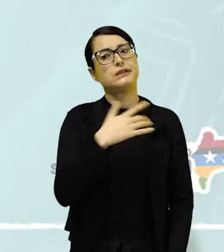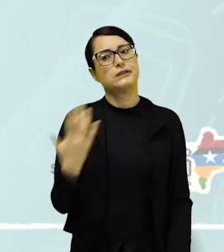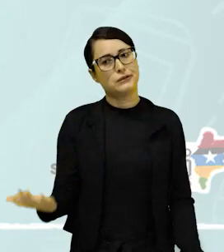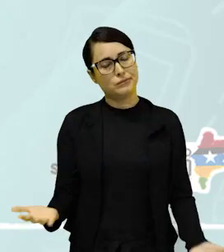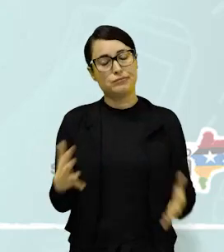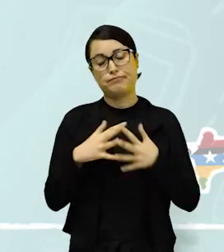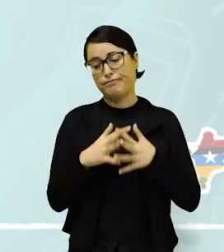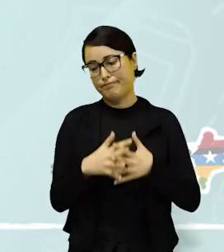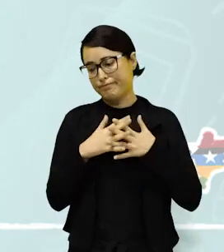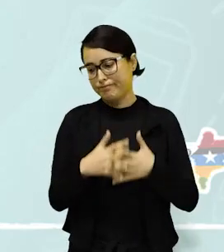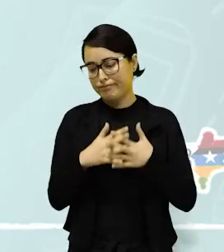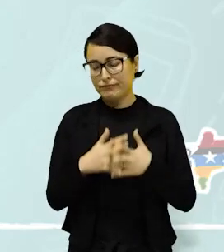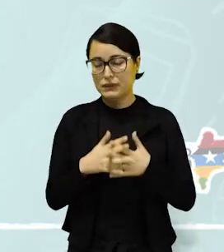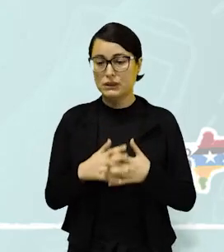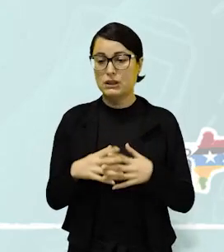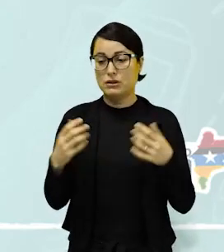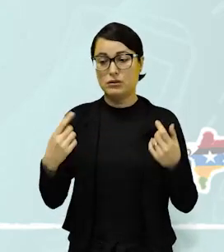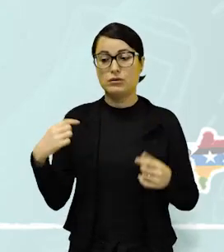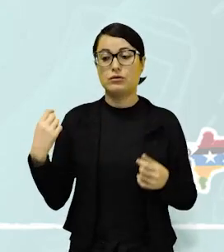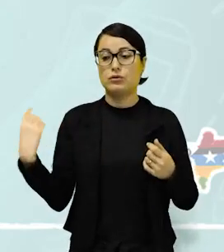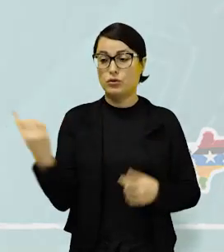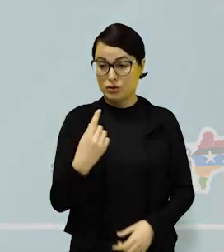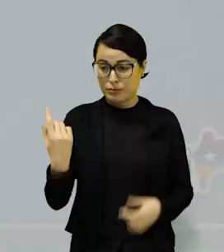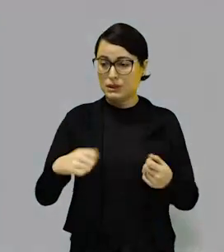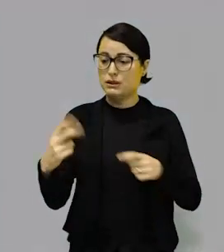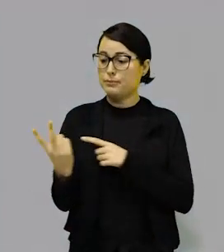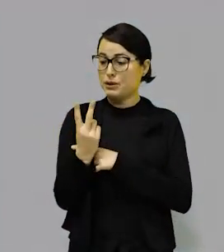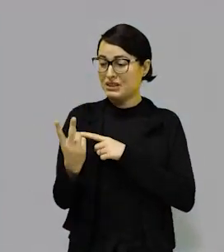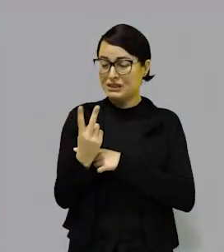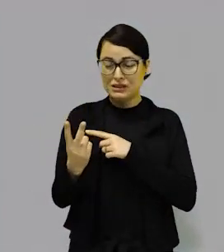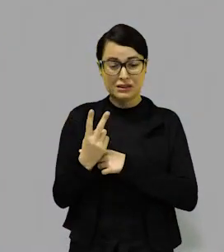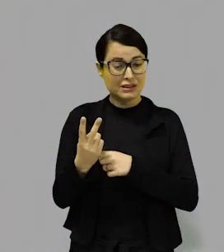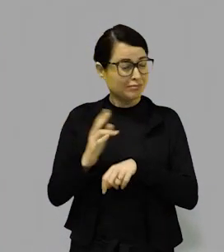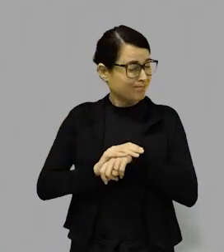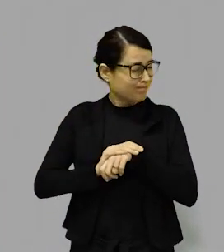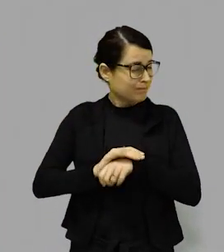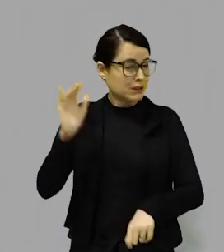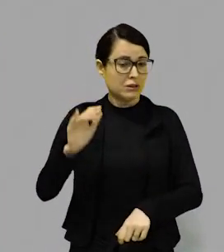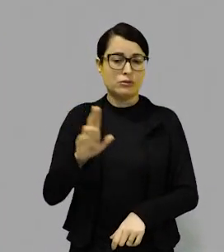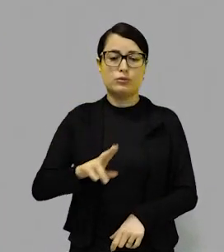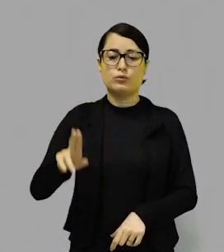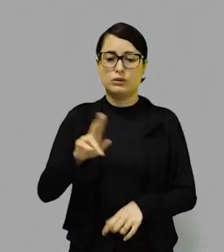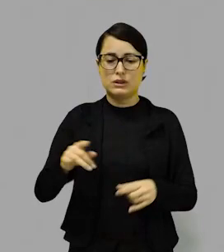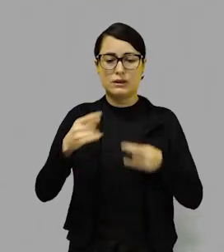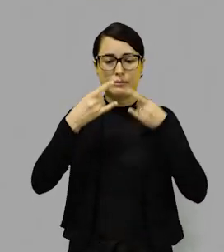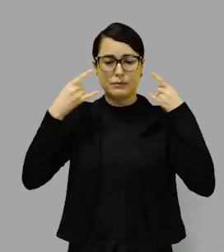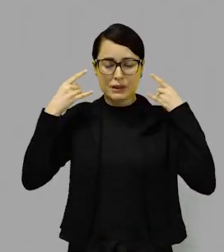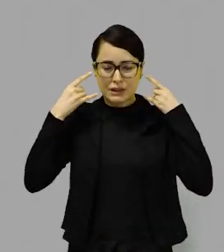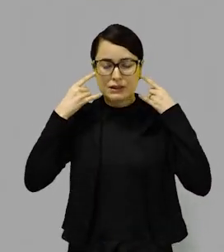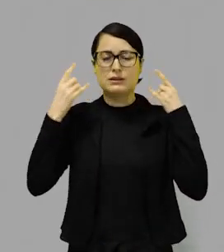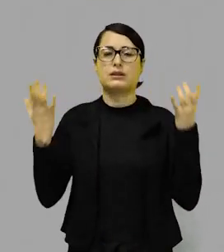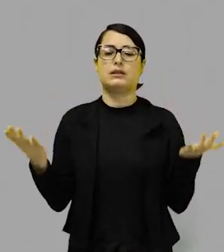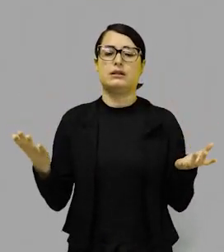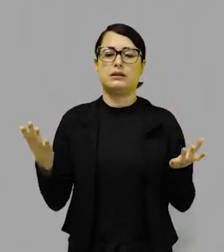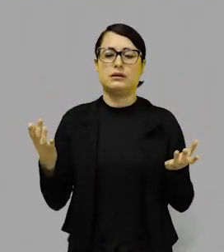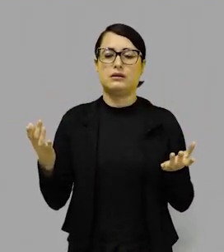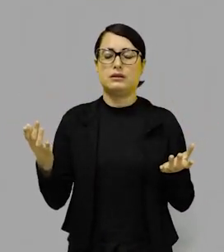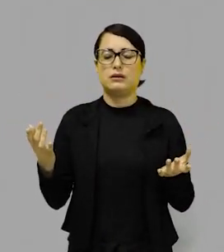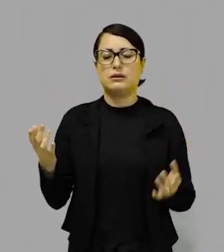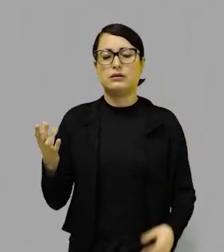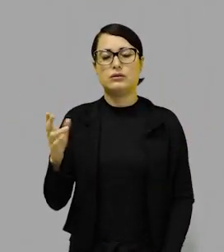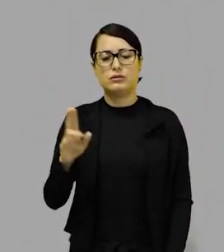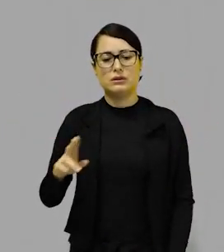pessoal? Nós temos que nos proteger o máximo possível. Temos que usar máscaras, temos que usar